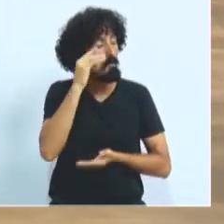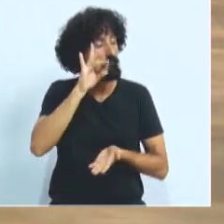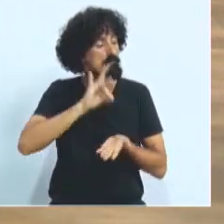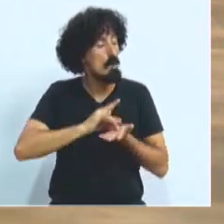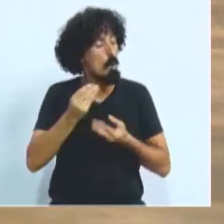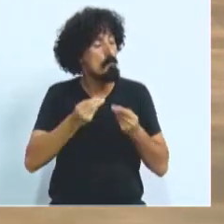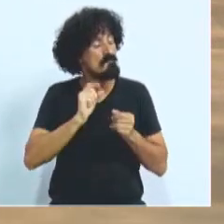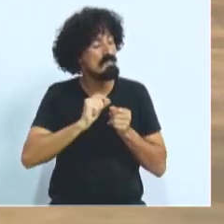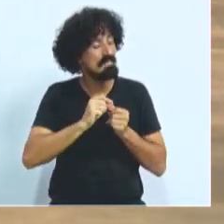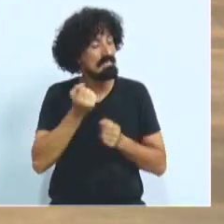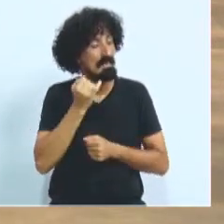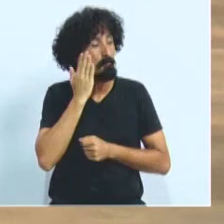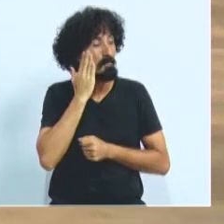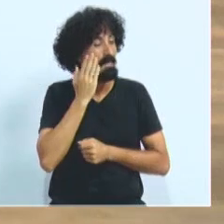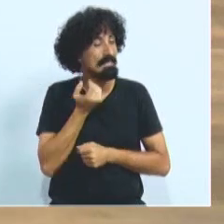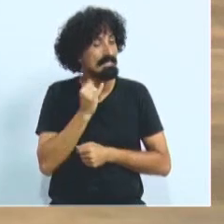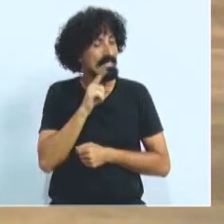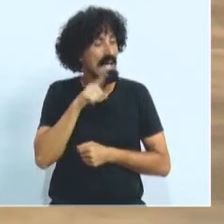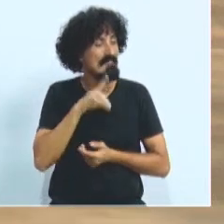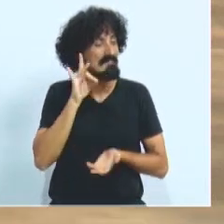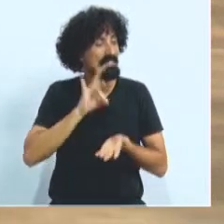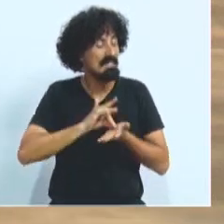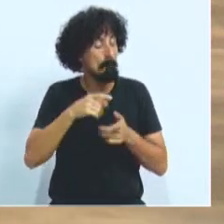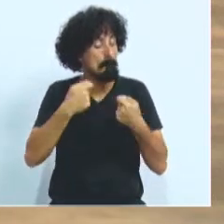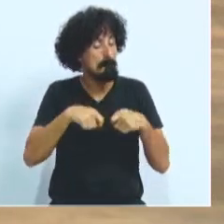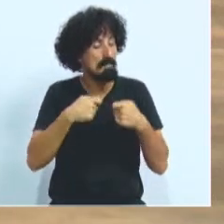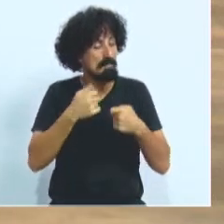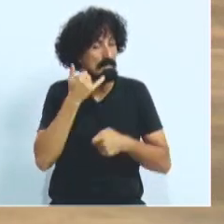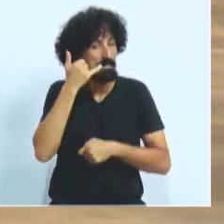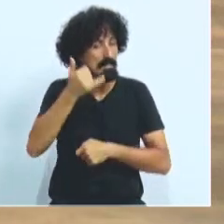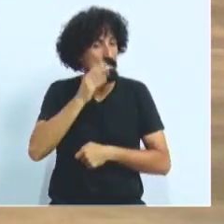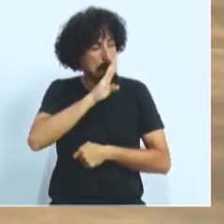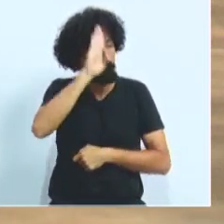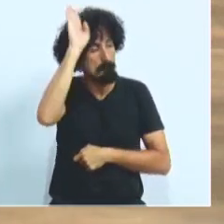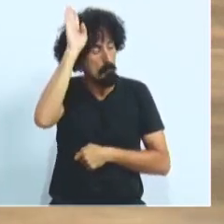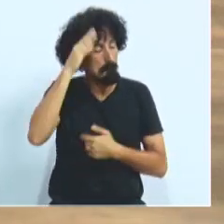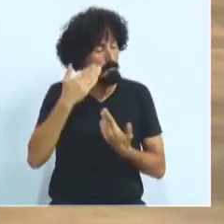se esse sangramento realmente tem a necessidade desse tipo de auxílio ou